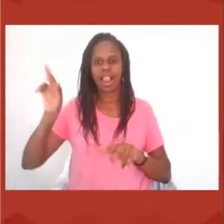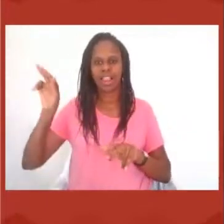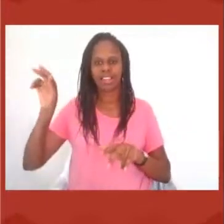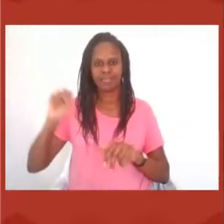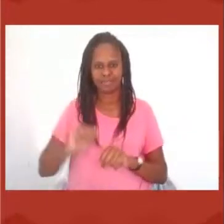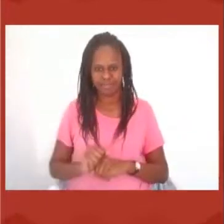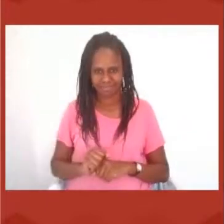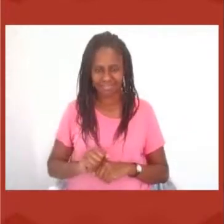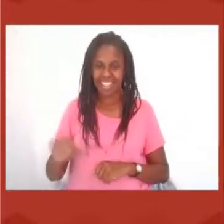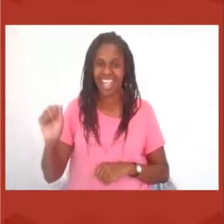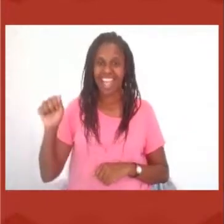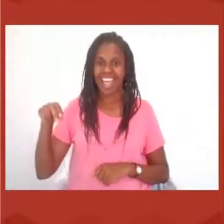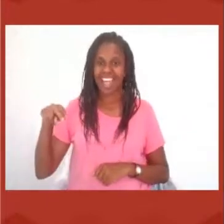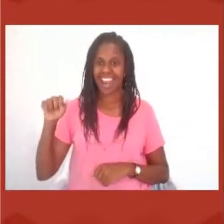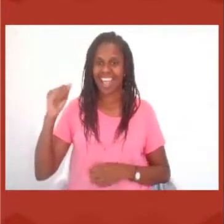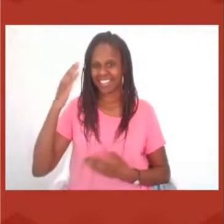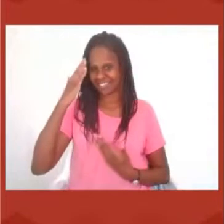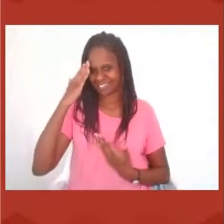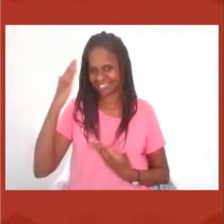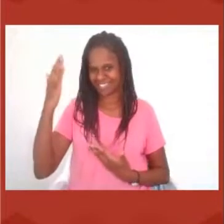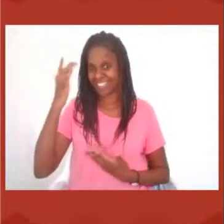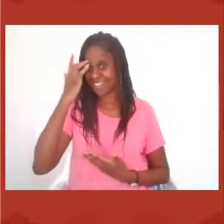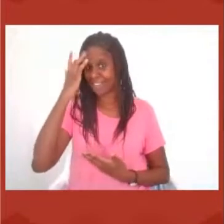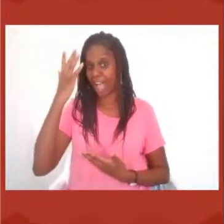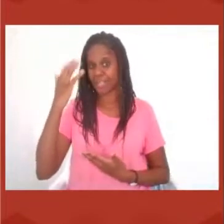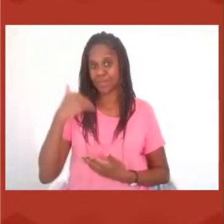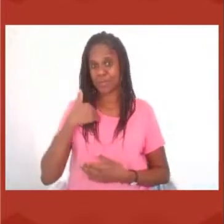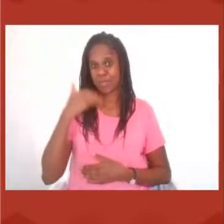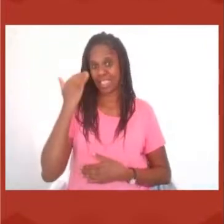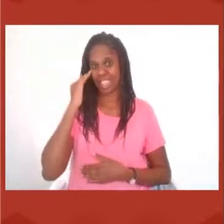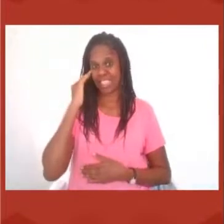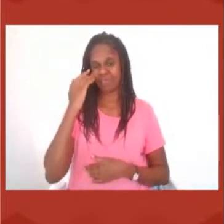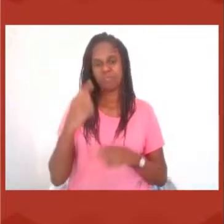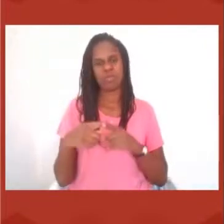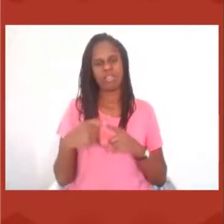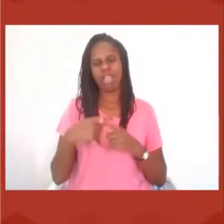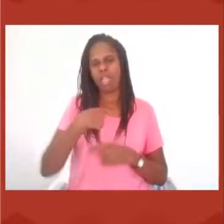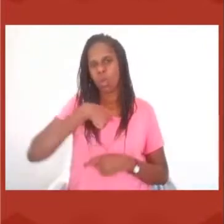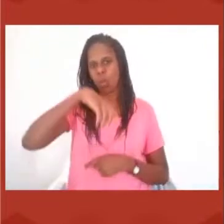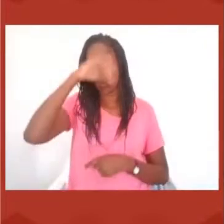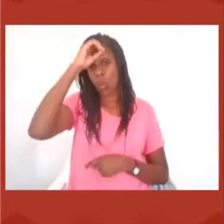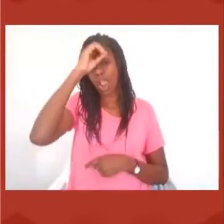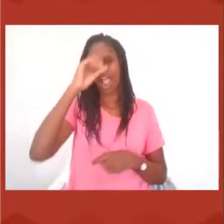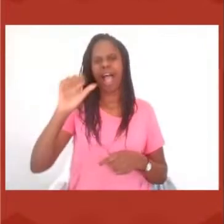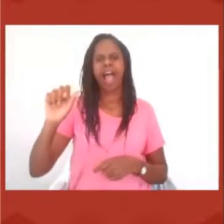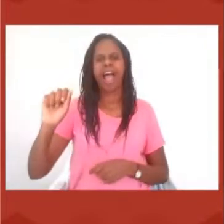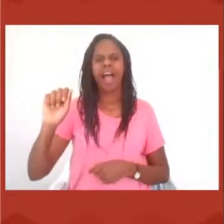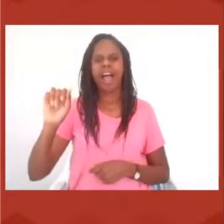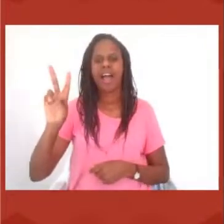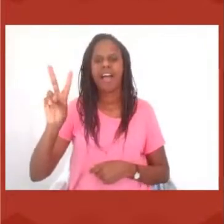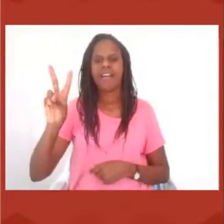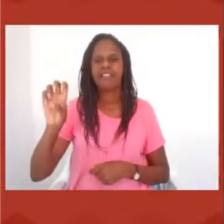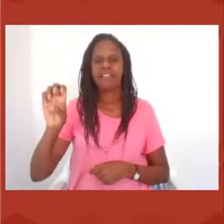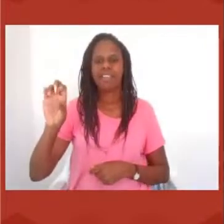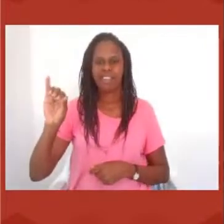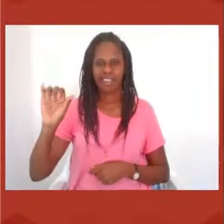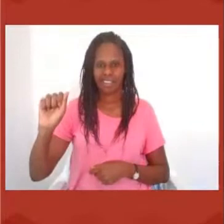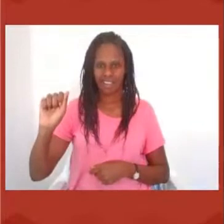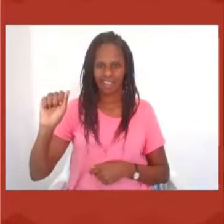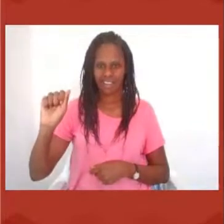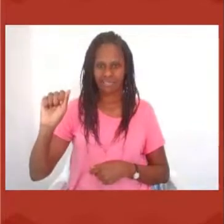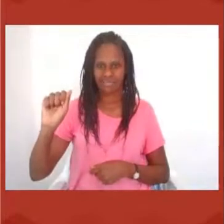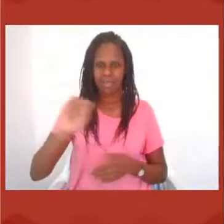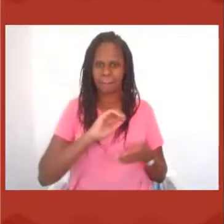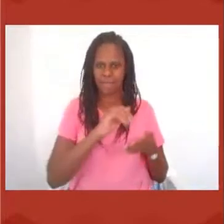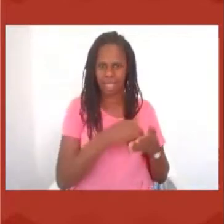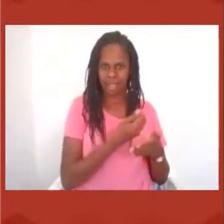Obrigada, Ana. Isso facilita para eu entender. Porque eu não sabia se, por exemplo, se colocava aveia no mingau ou não. Que aí são sólidos que não